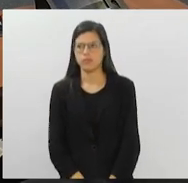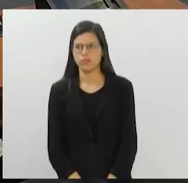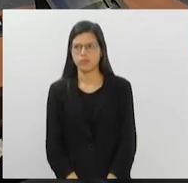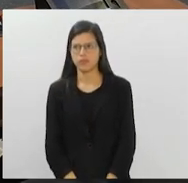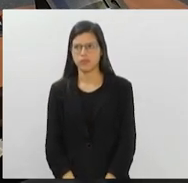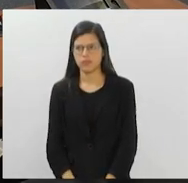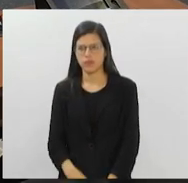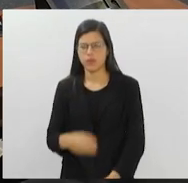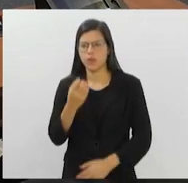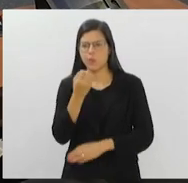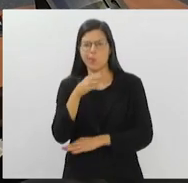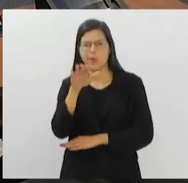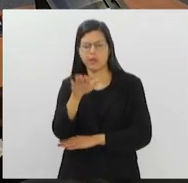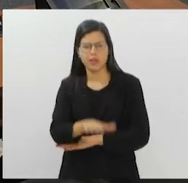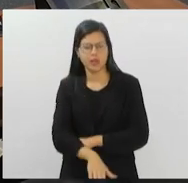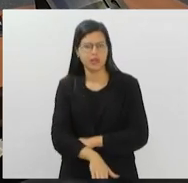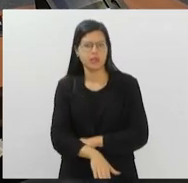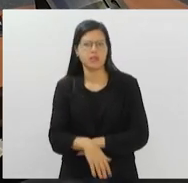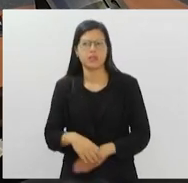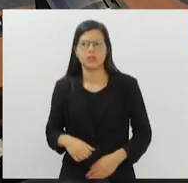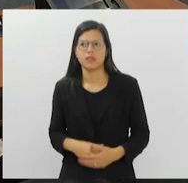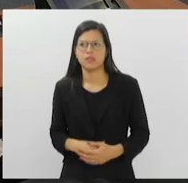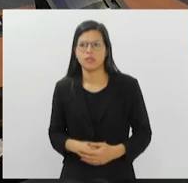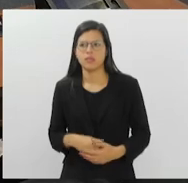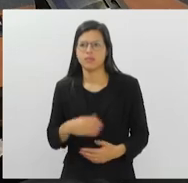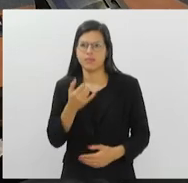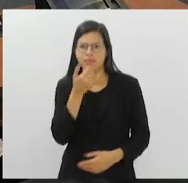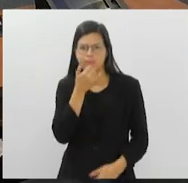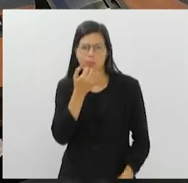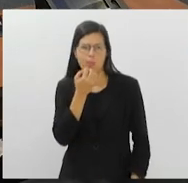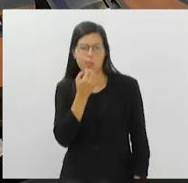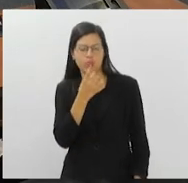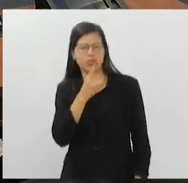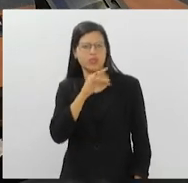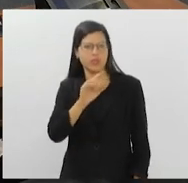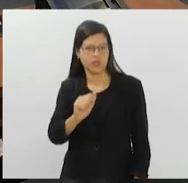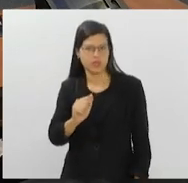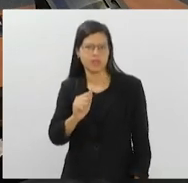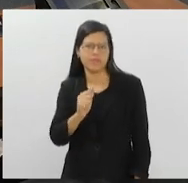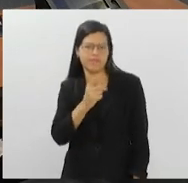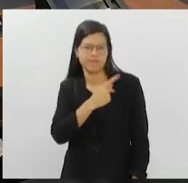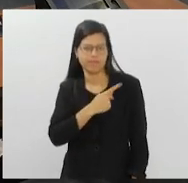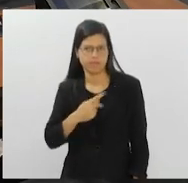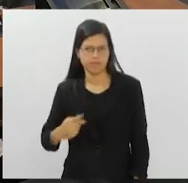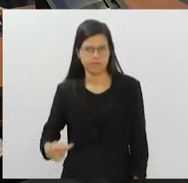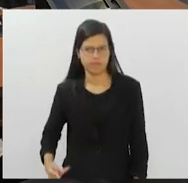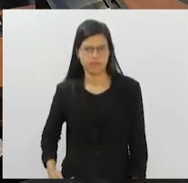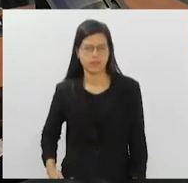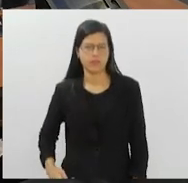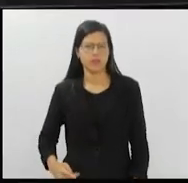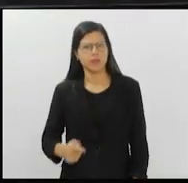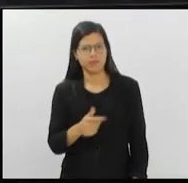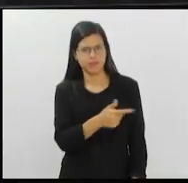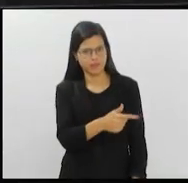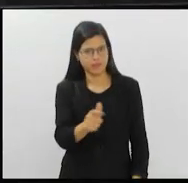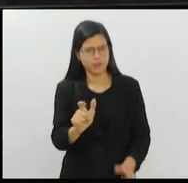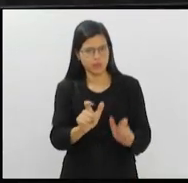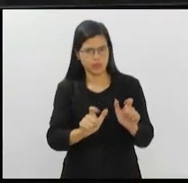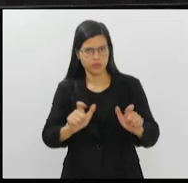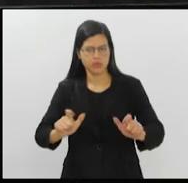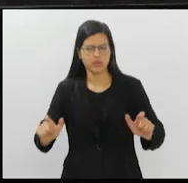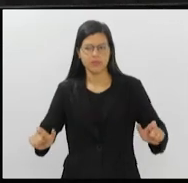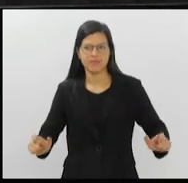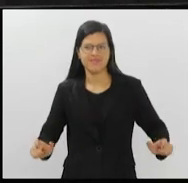Boa tarde, ou melhor, bom dia, senhor presidente, demais colegas